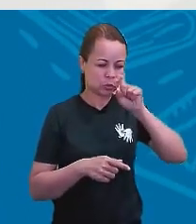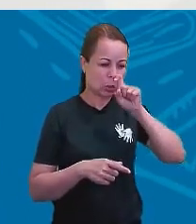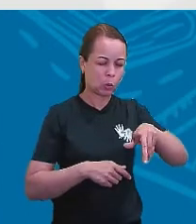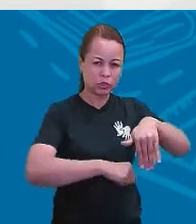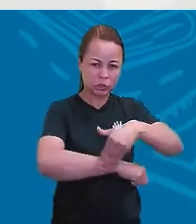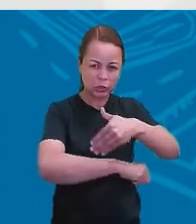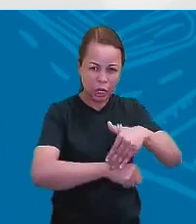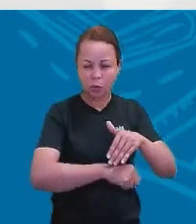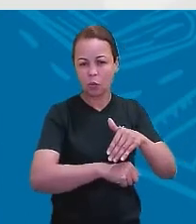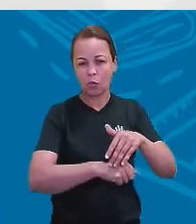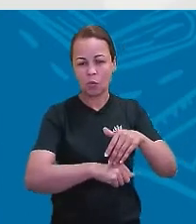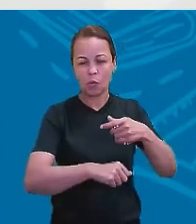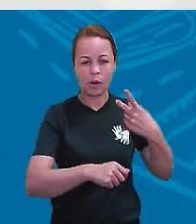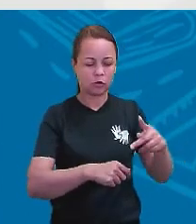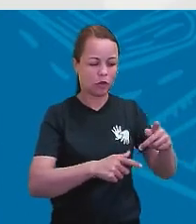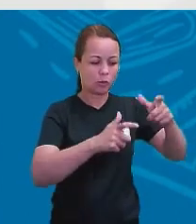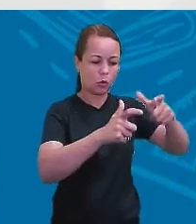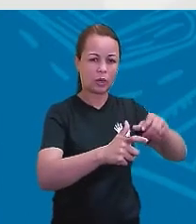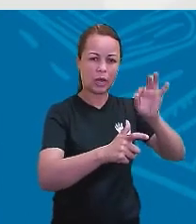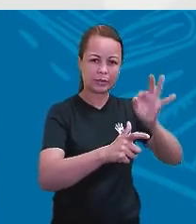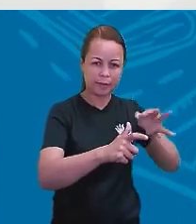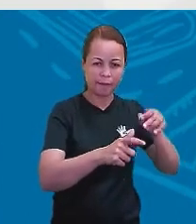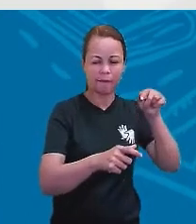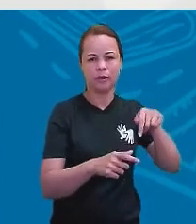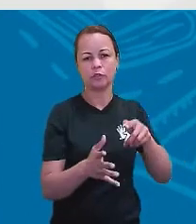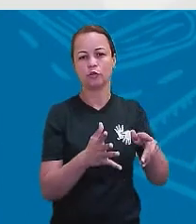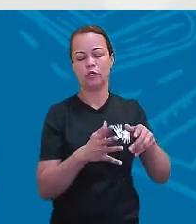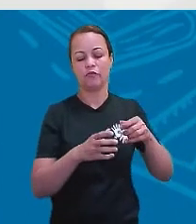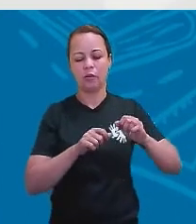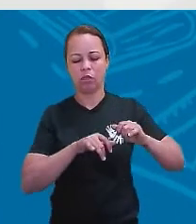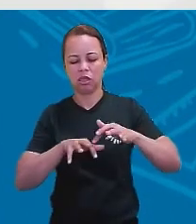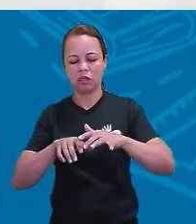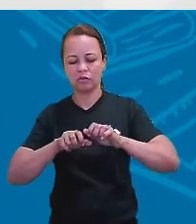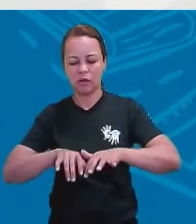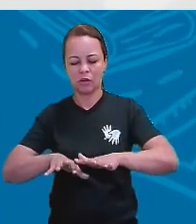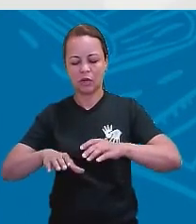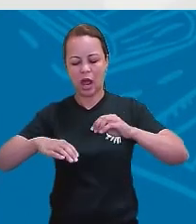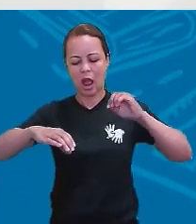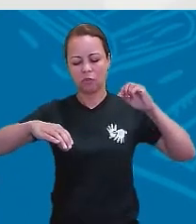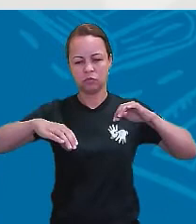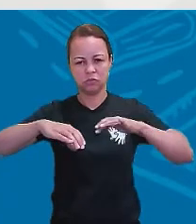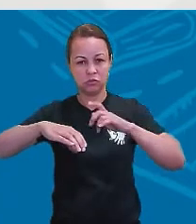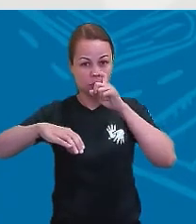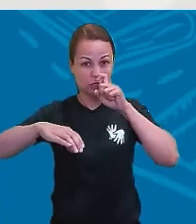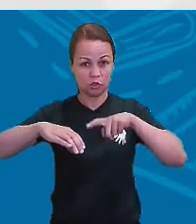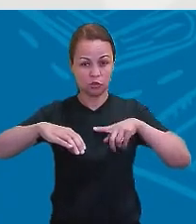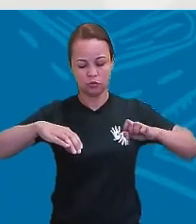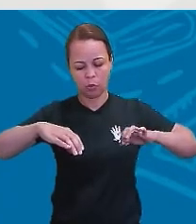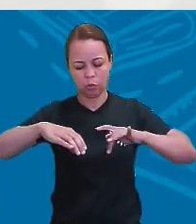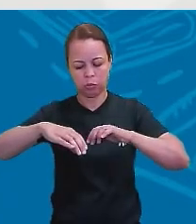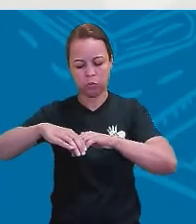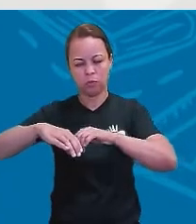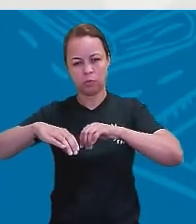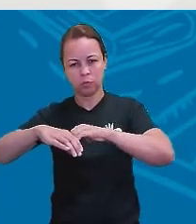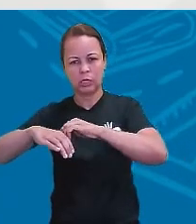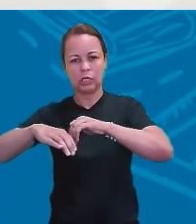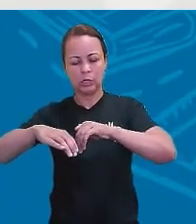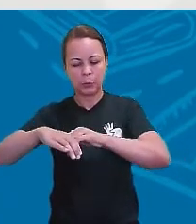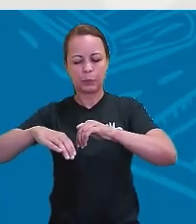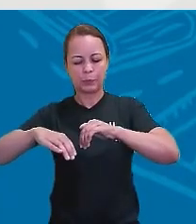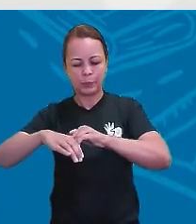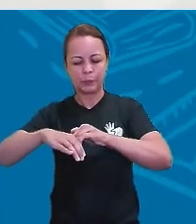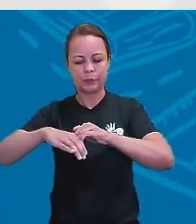rua, aquele lixo vai ter como um destino final lá o esgoto, né, as galerias de esgoto, e aquilo ali